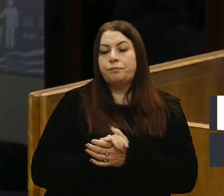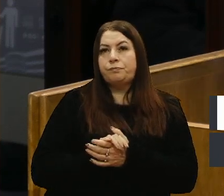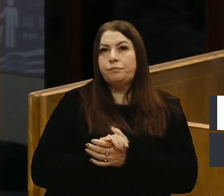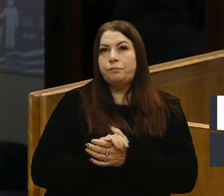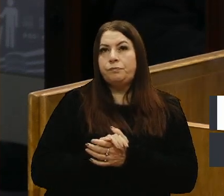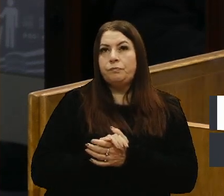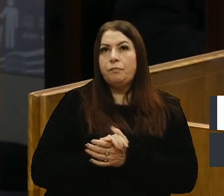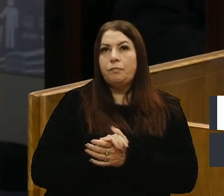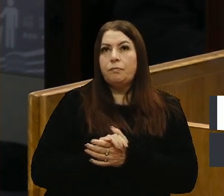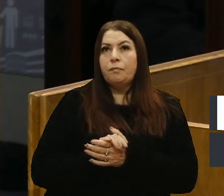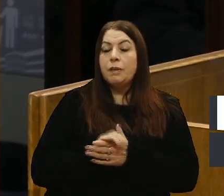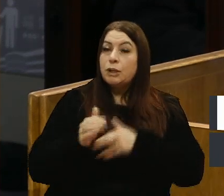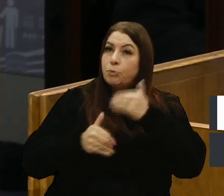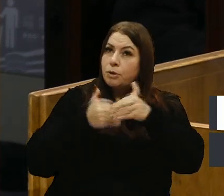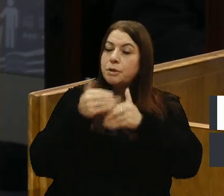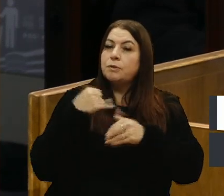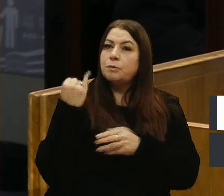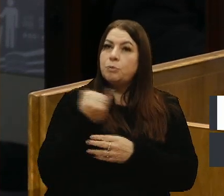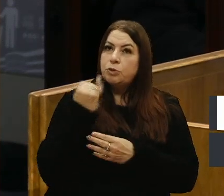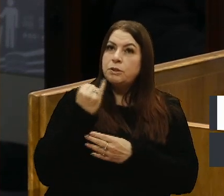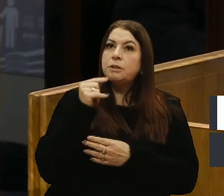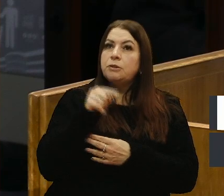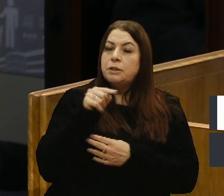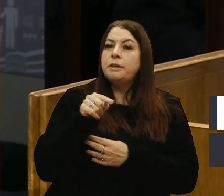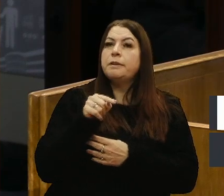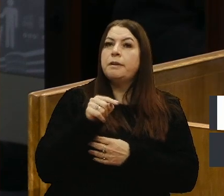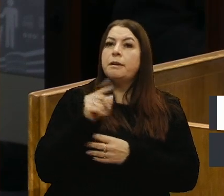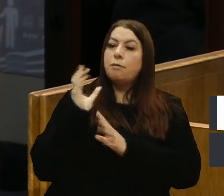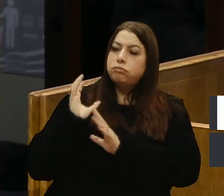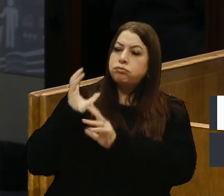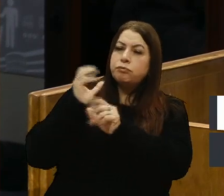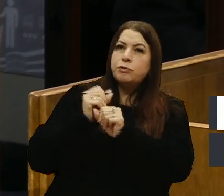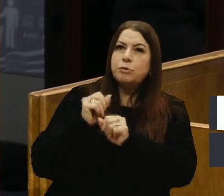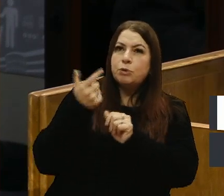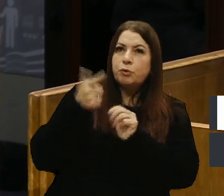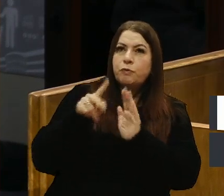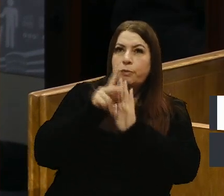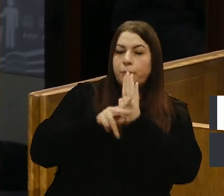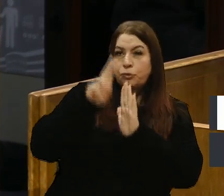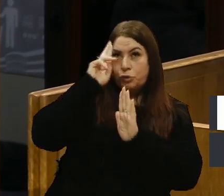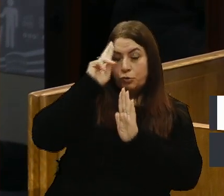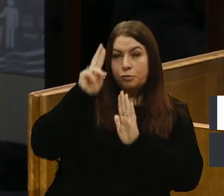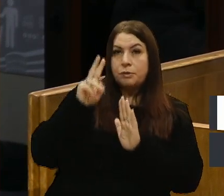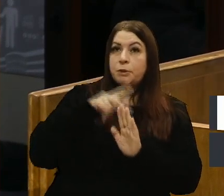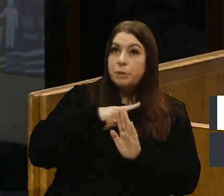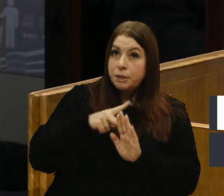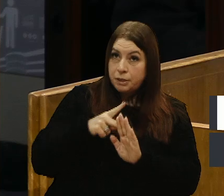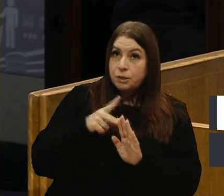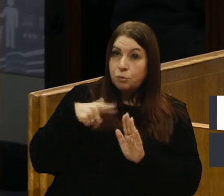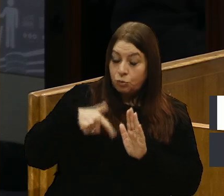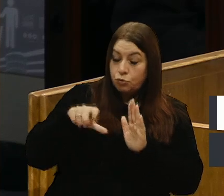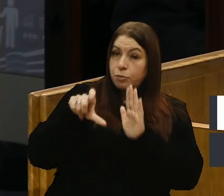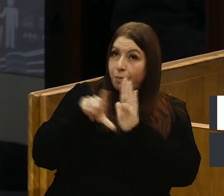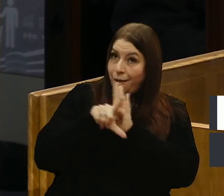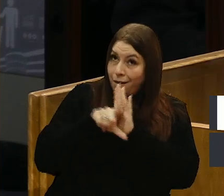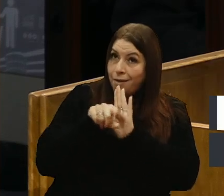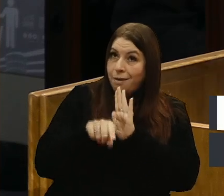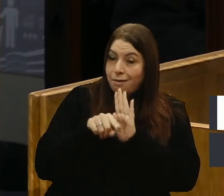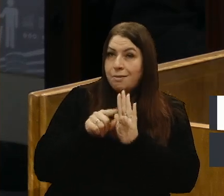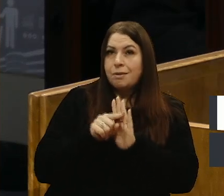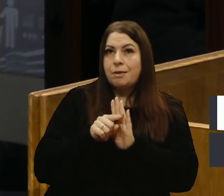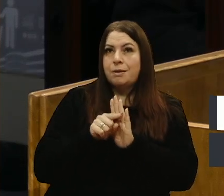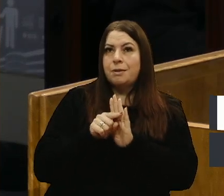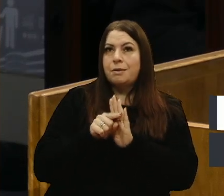esse processo tão importante que é a revisão de um plano diretor. E, presidente, acho que para uma legislatura é